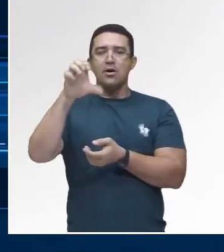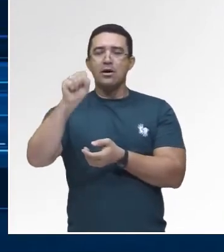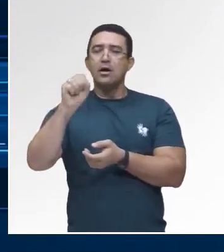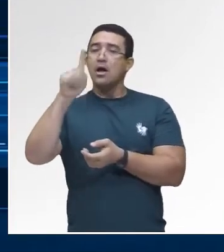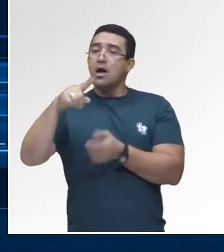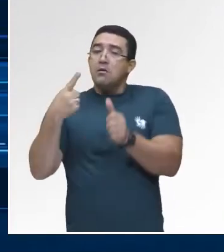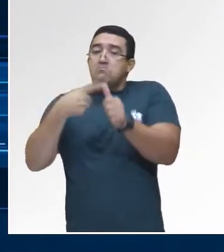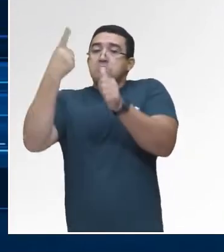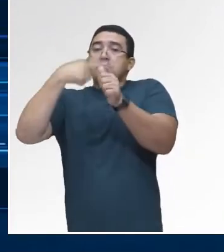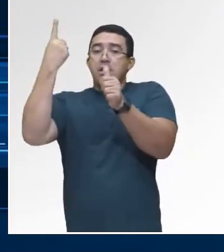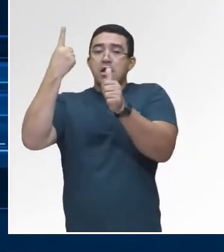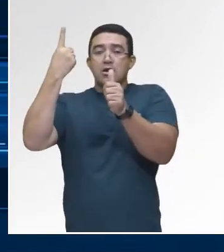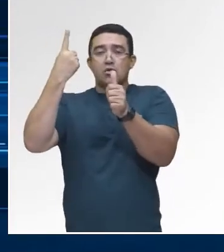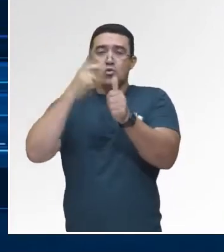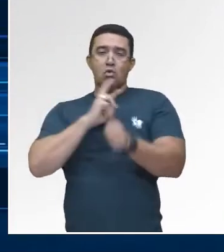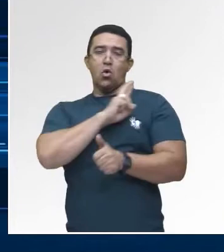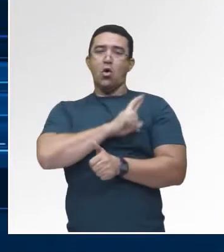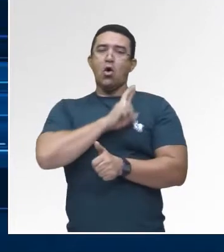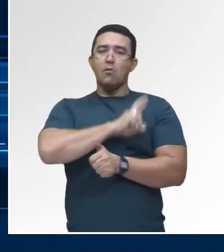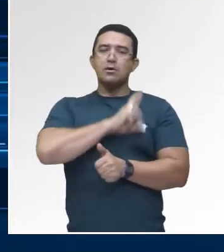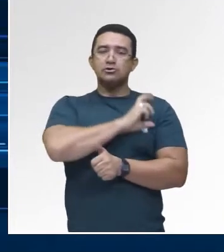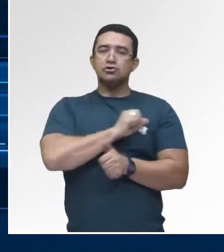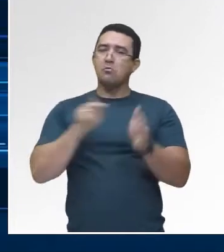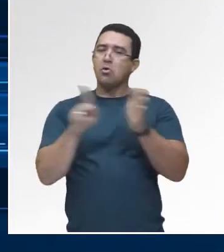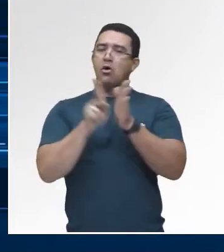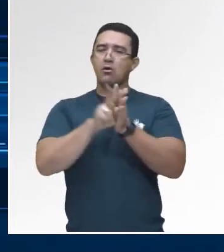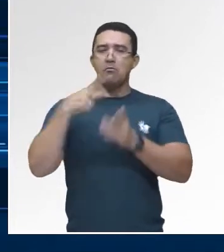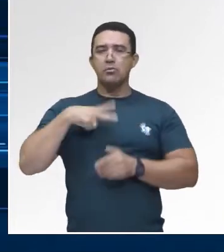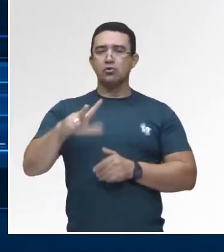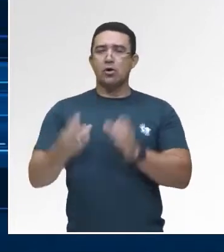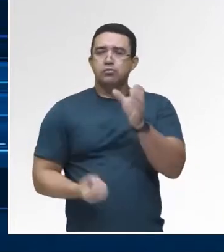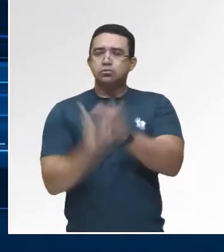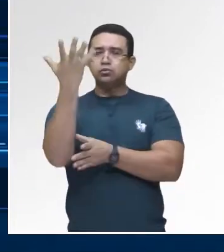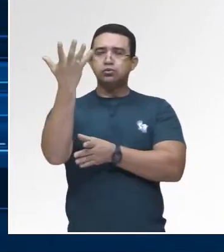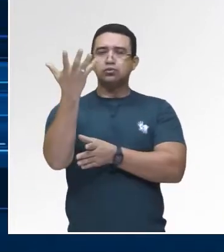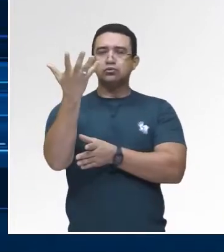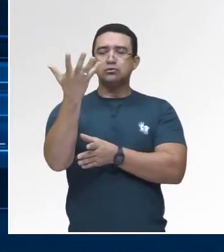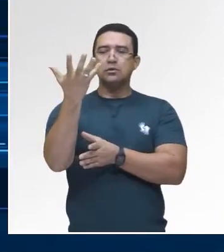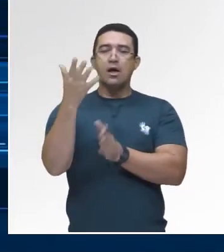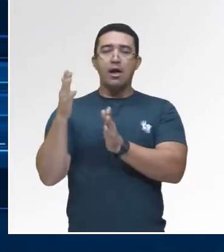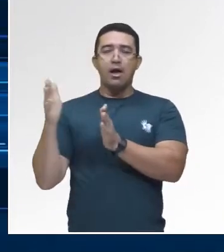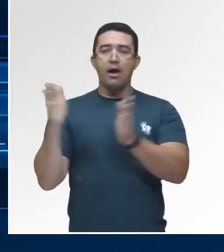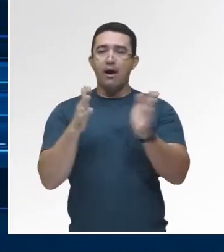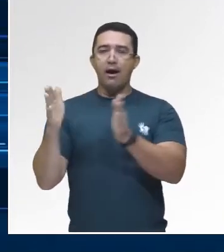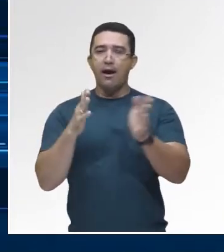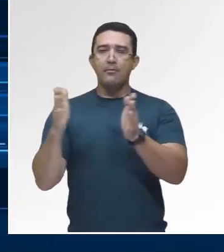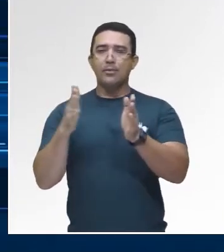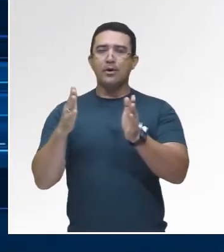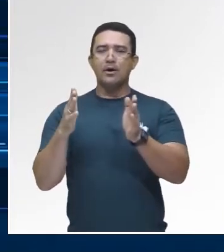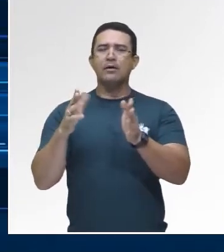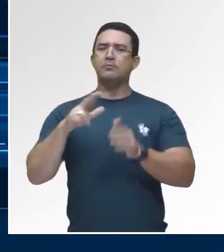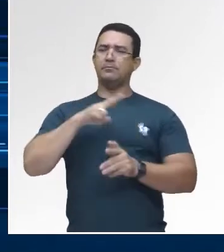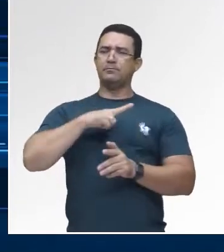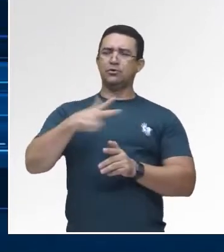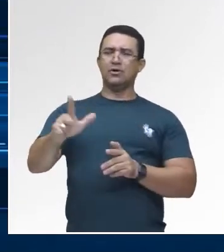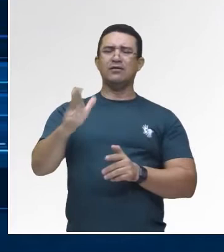do romantismo em Portugal, ok? Muito bem, nessa época Portugal vivia uma crise, uma guerra civil que